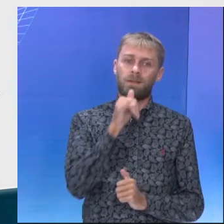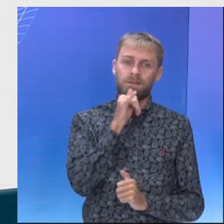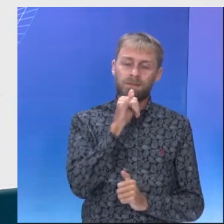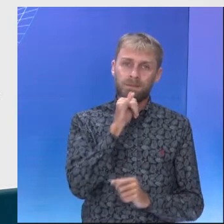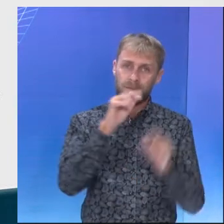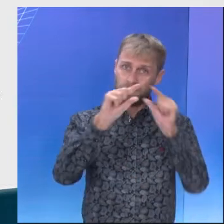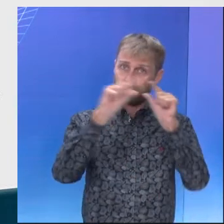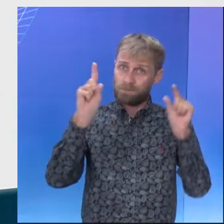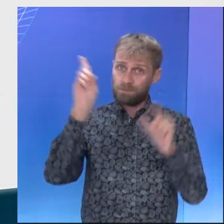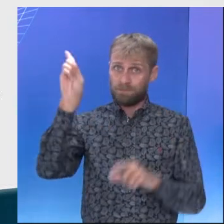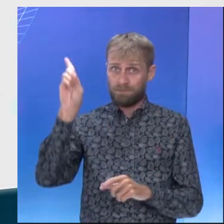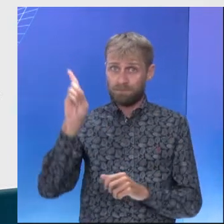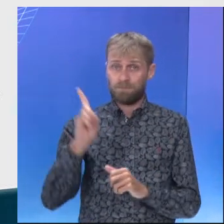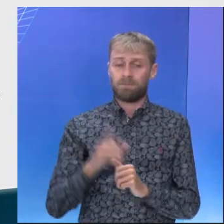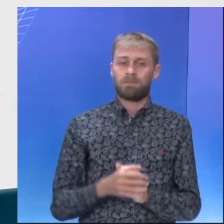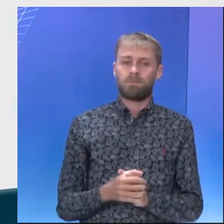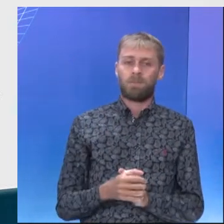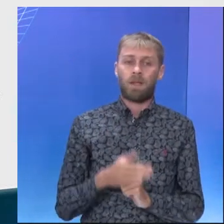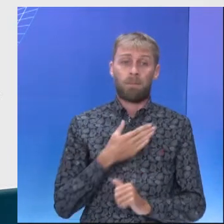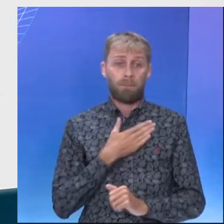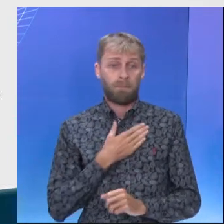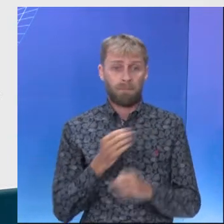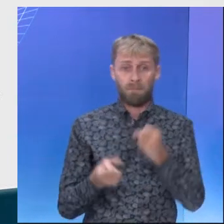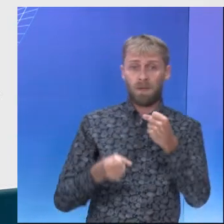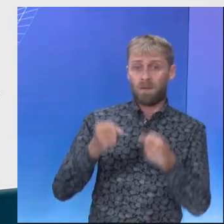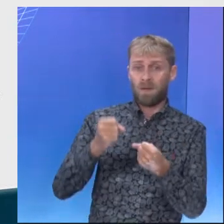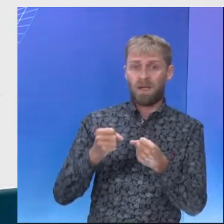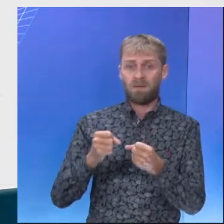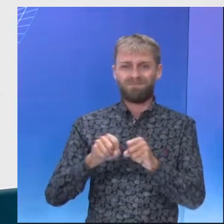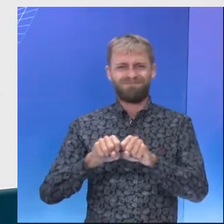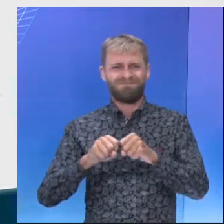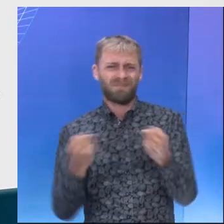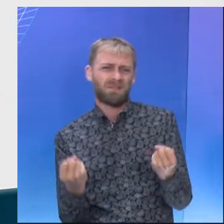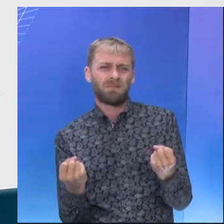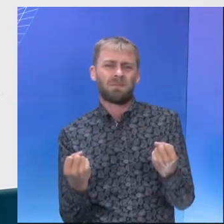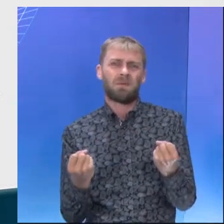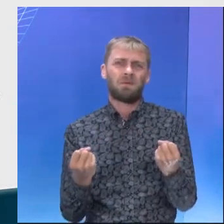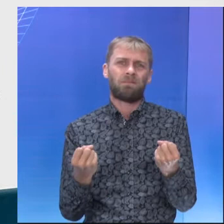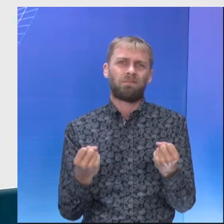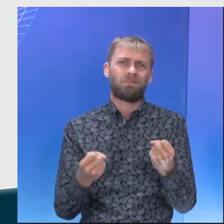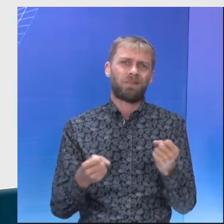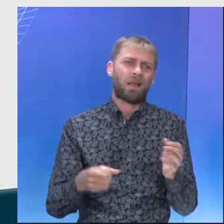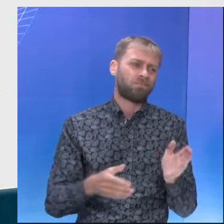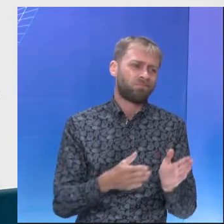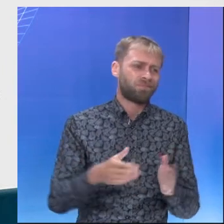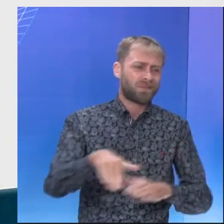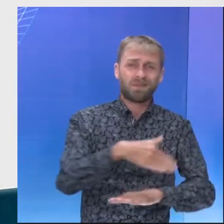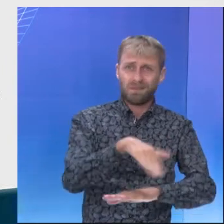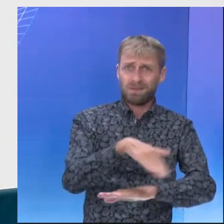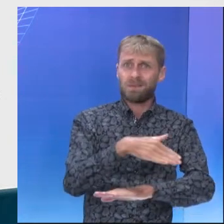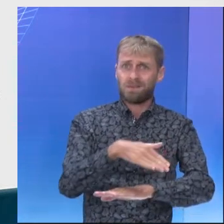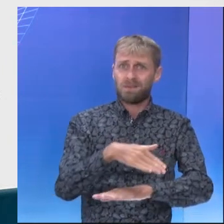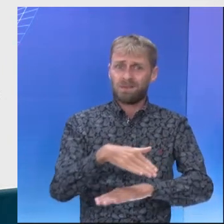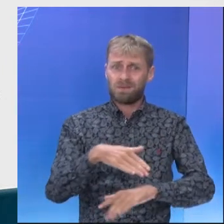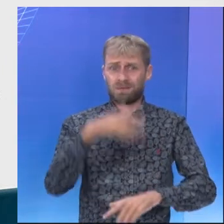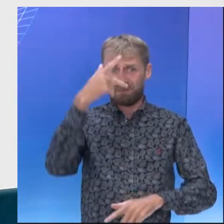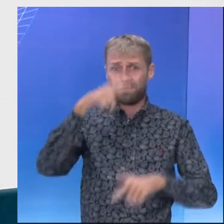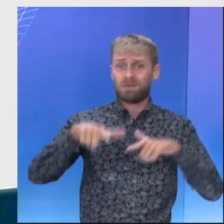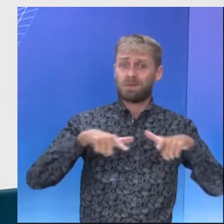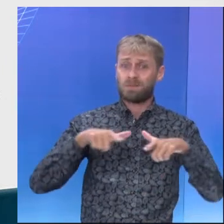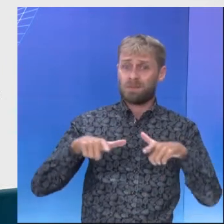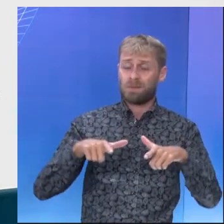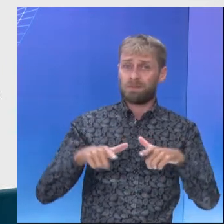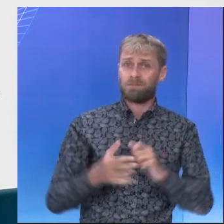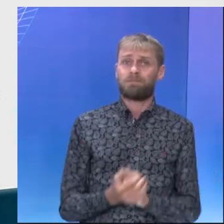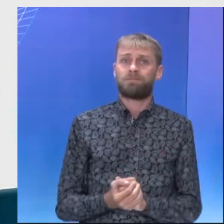alguns exemplos aqui. My car broke down on the way to work. Eu não posso